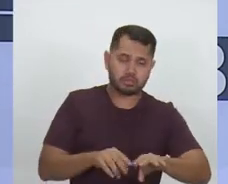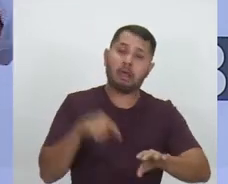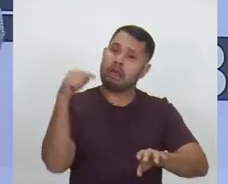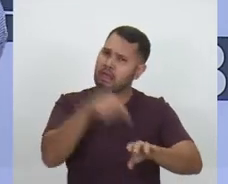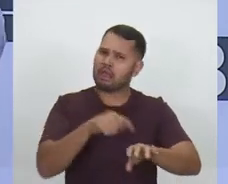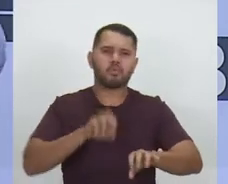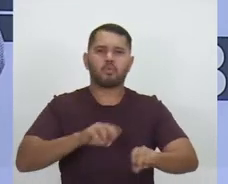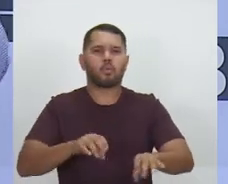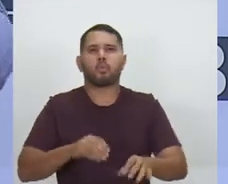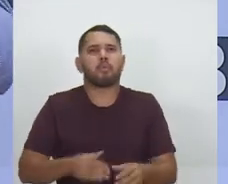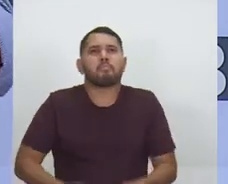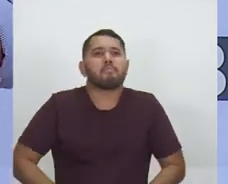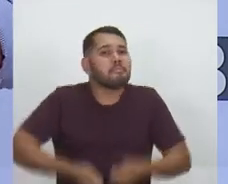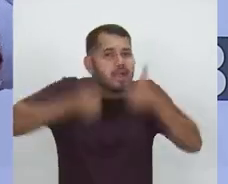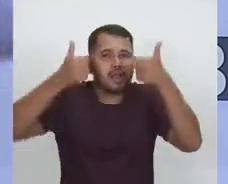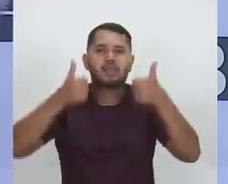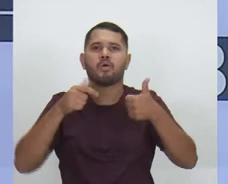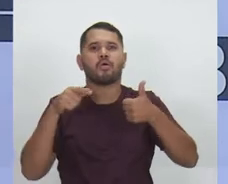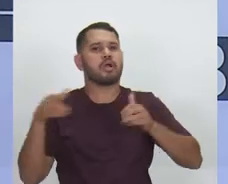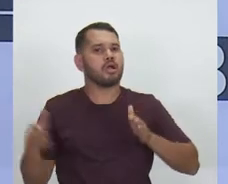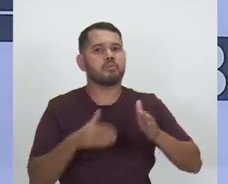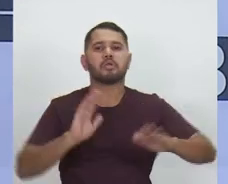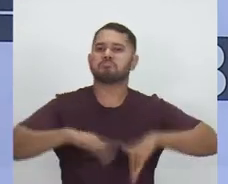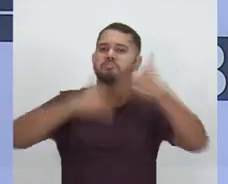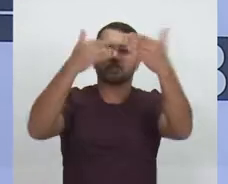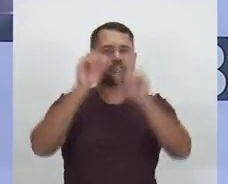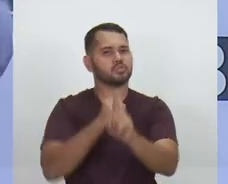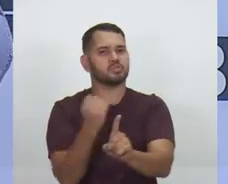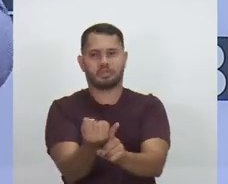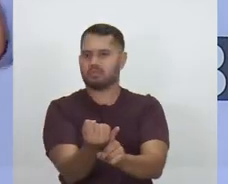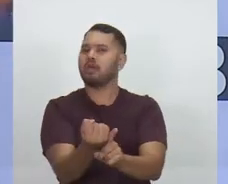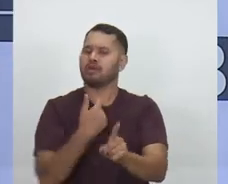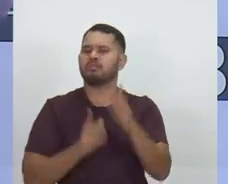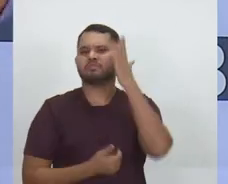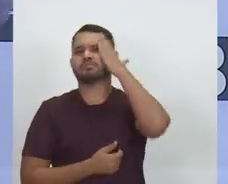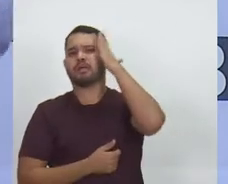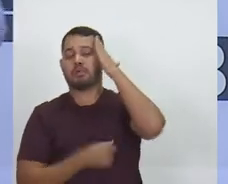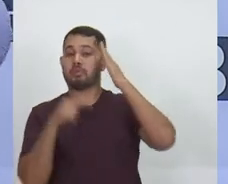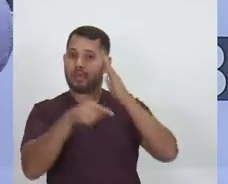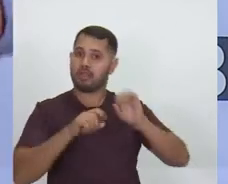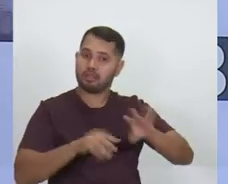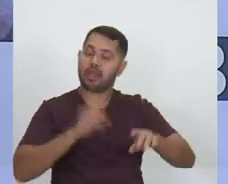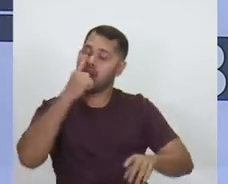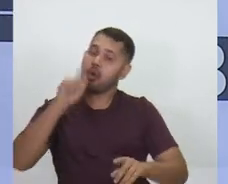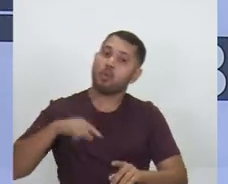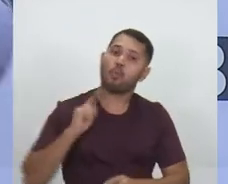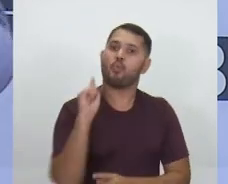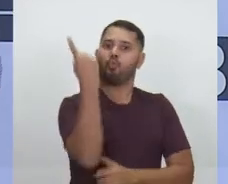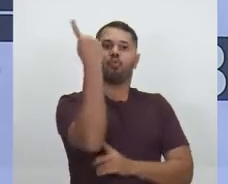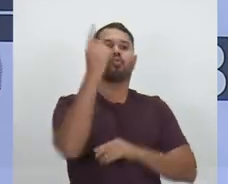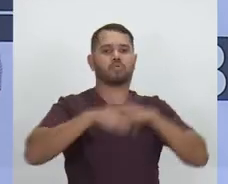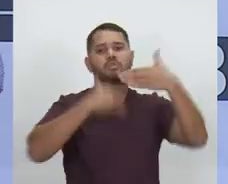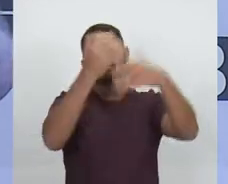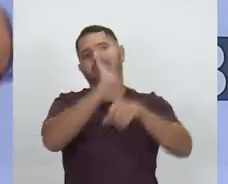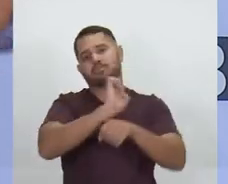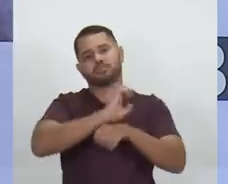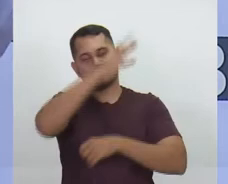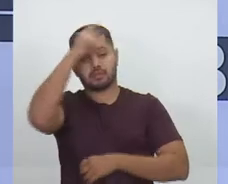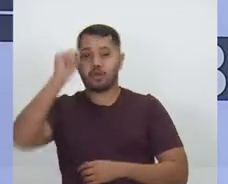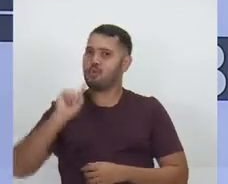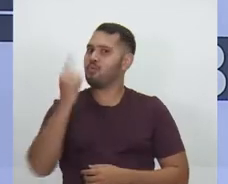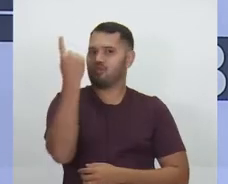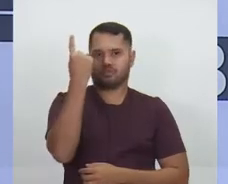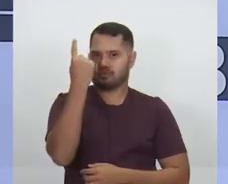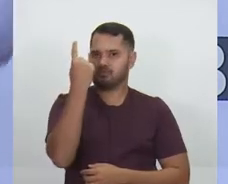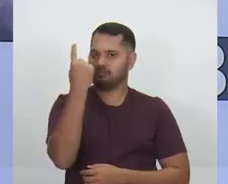não é o melhor caminho para o crescimento de uma sociedade eu entendo que ela é o único caminho para o crescimento de uma sociedade e